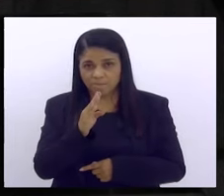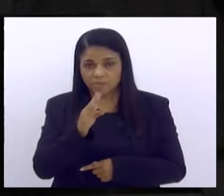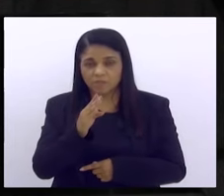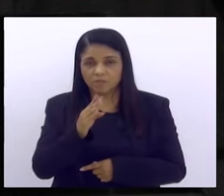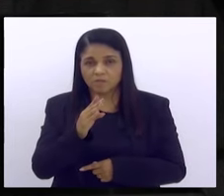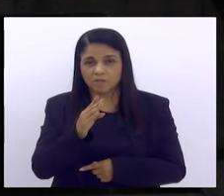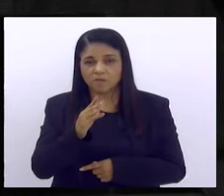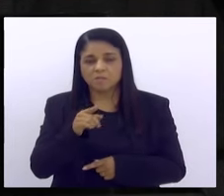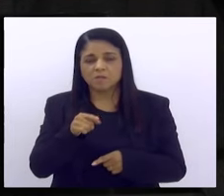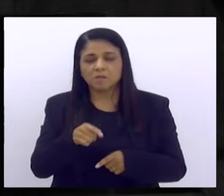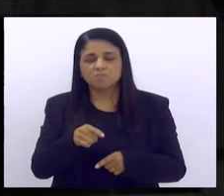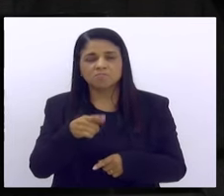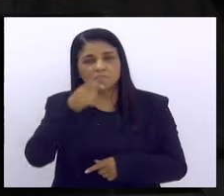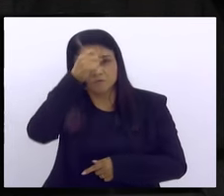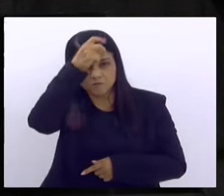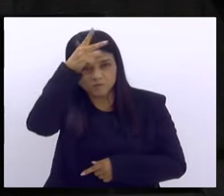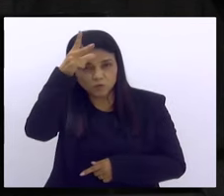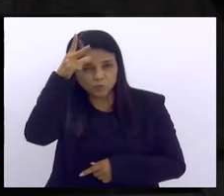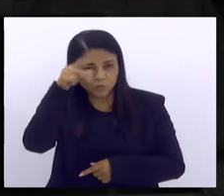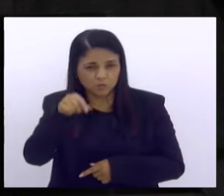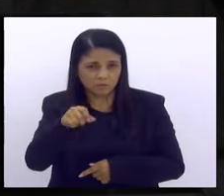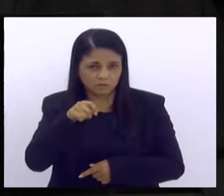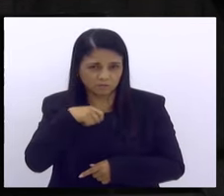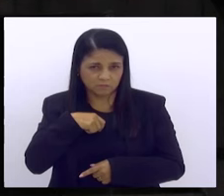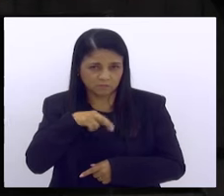provocada pela Prefeitura do Rio de Janeiro,